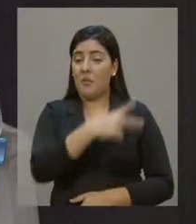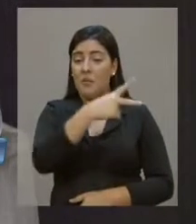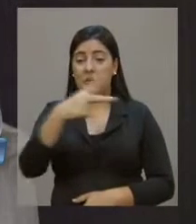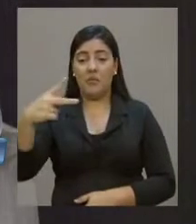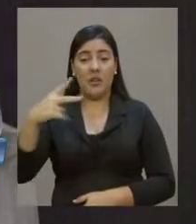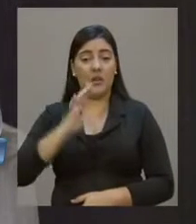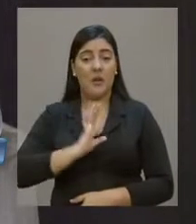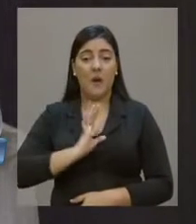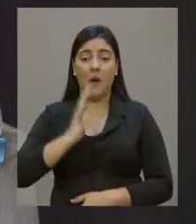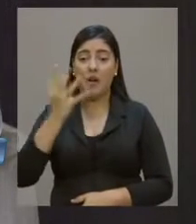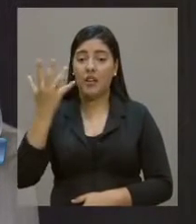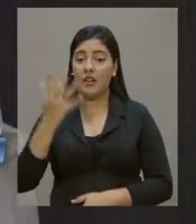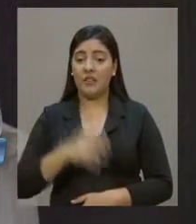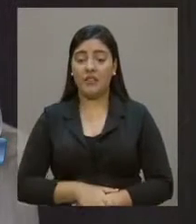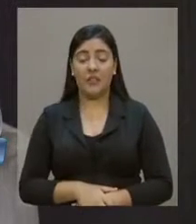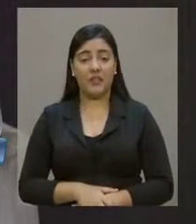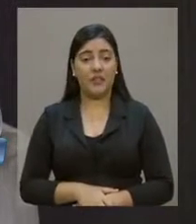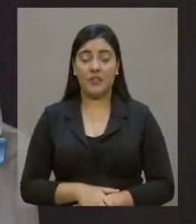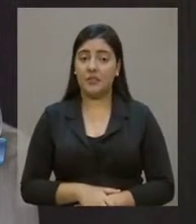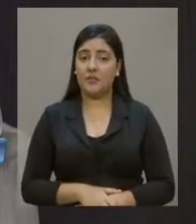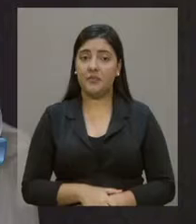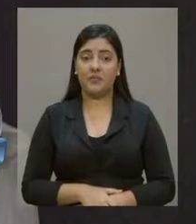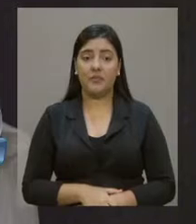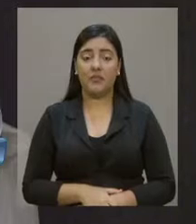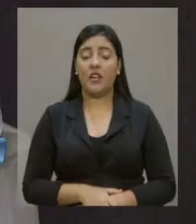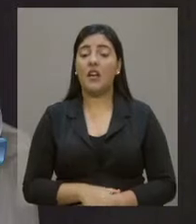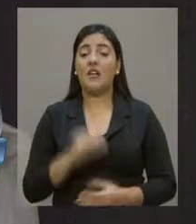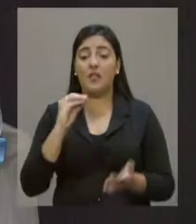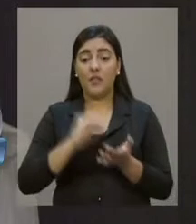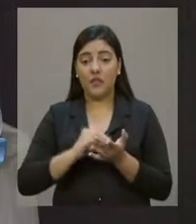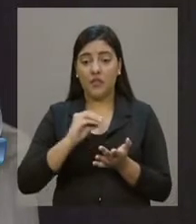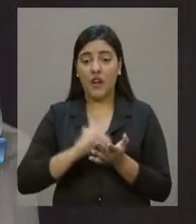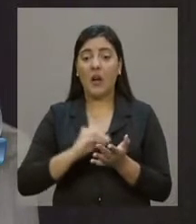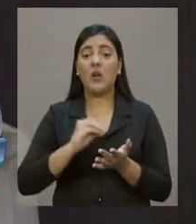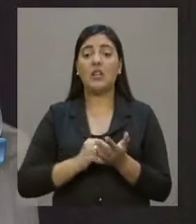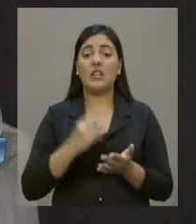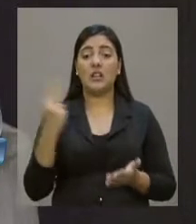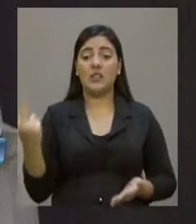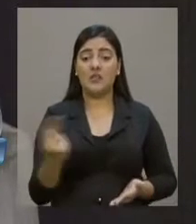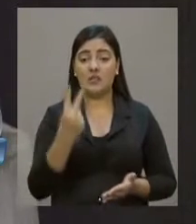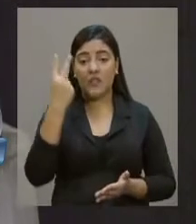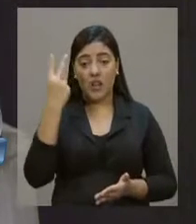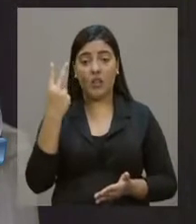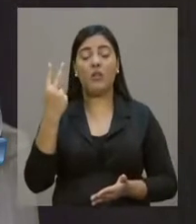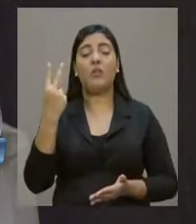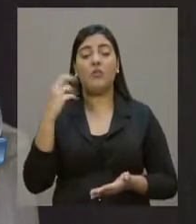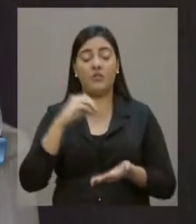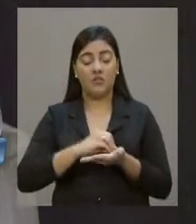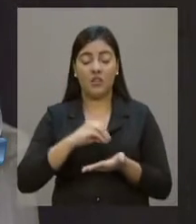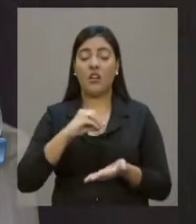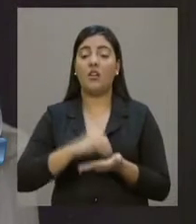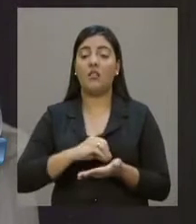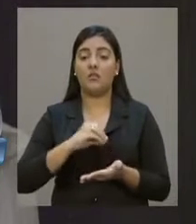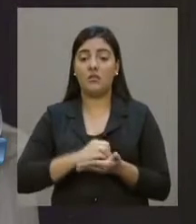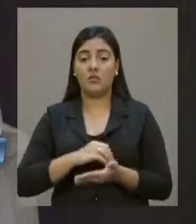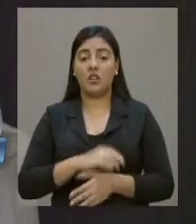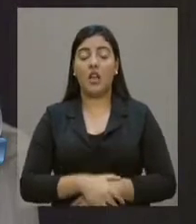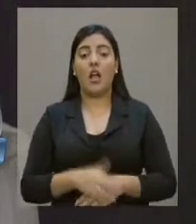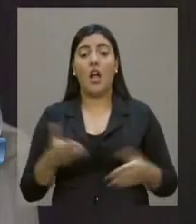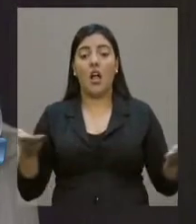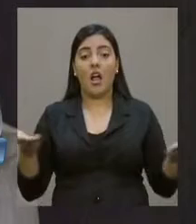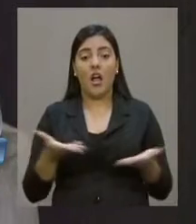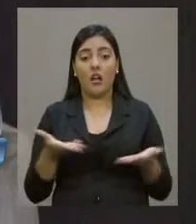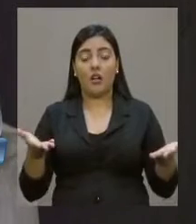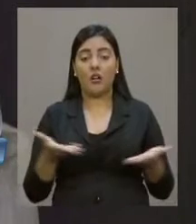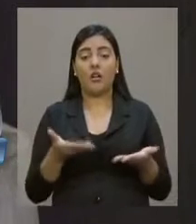Estado que ele desonra valores mínimos republicanos. Fez agora na